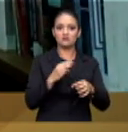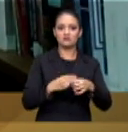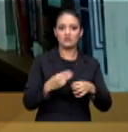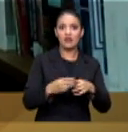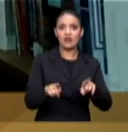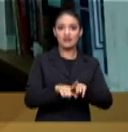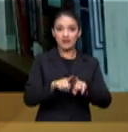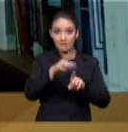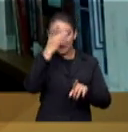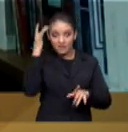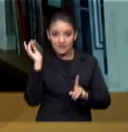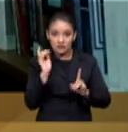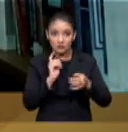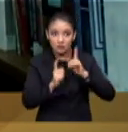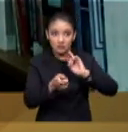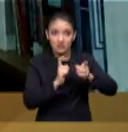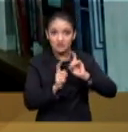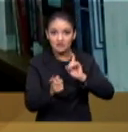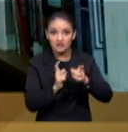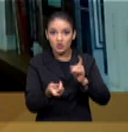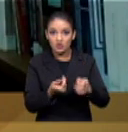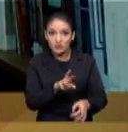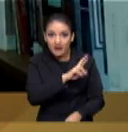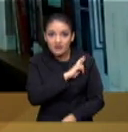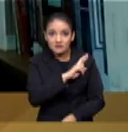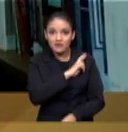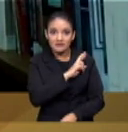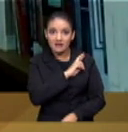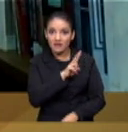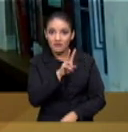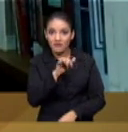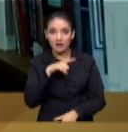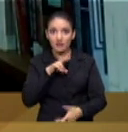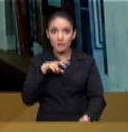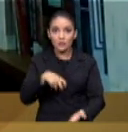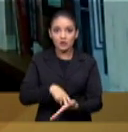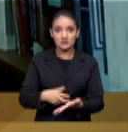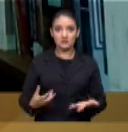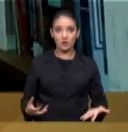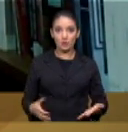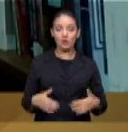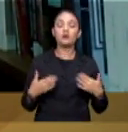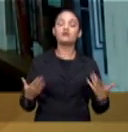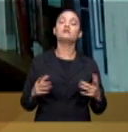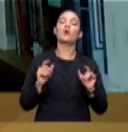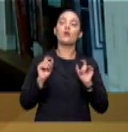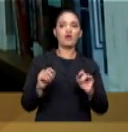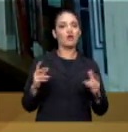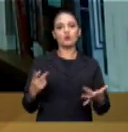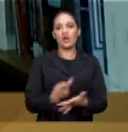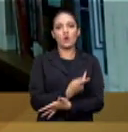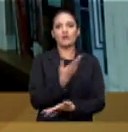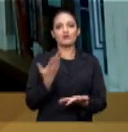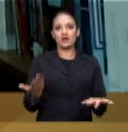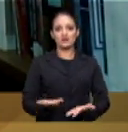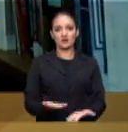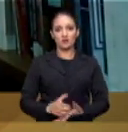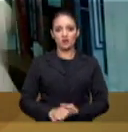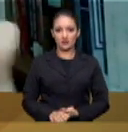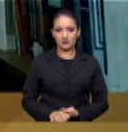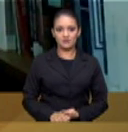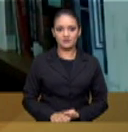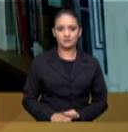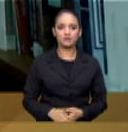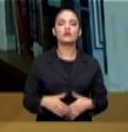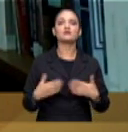gestores. É isso que, na prática administrativa de responsabilização, que está em jogo. Esse é o dever do